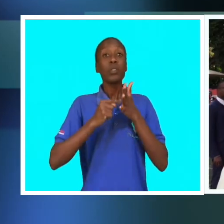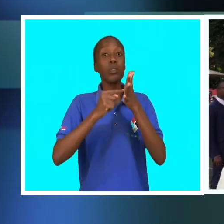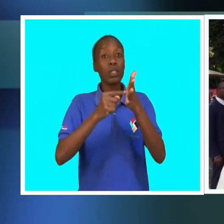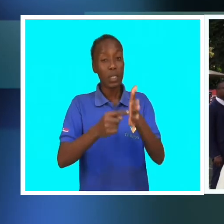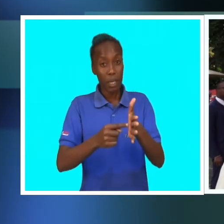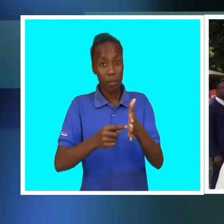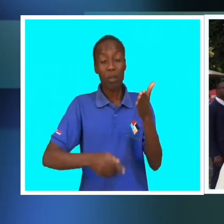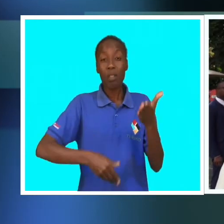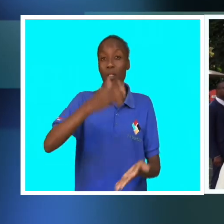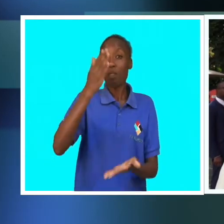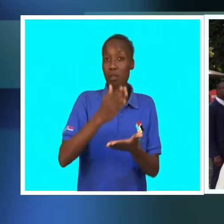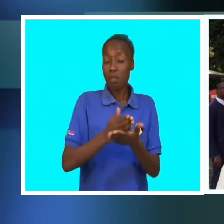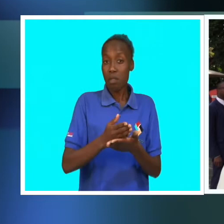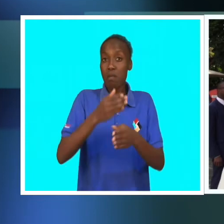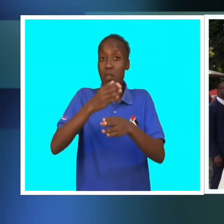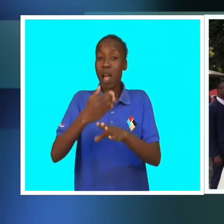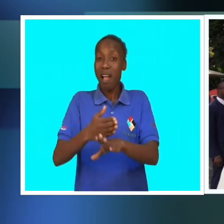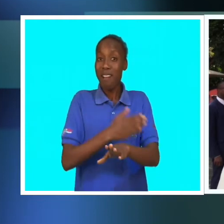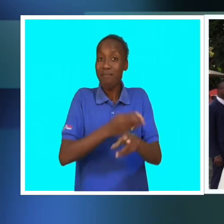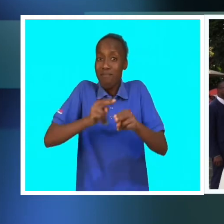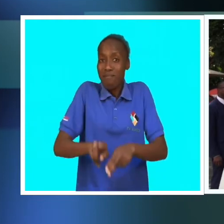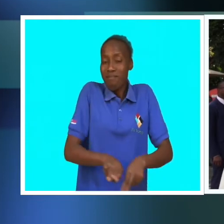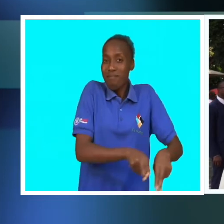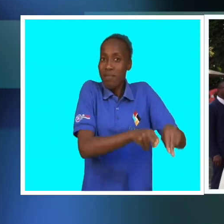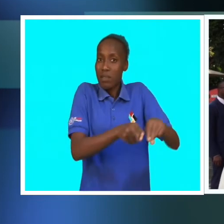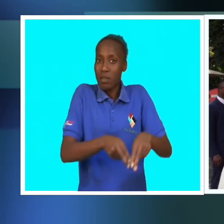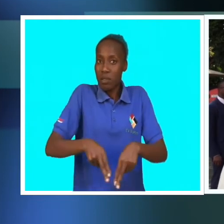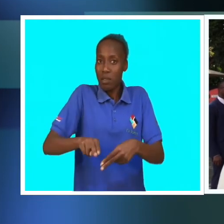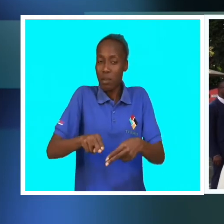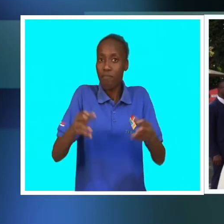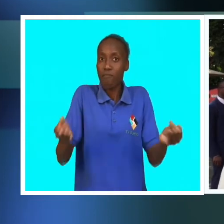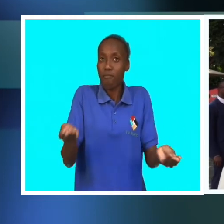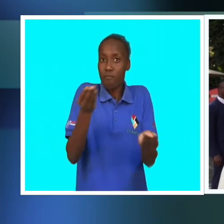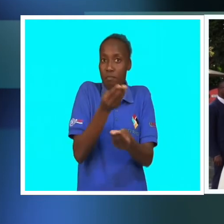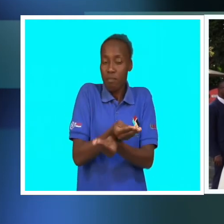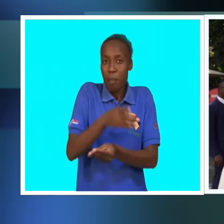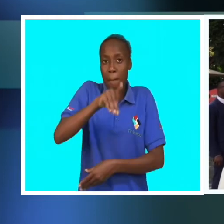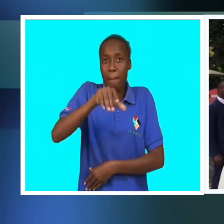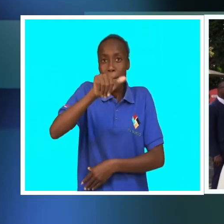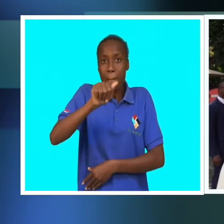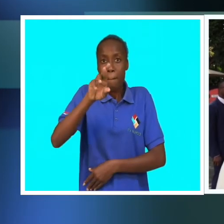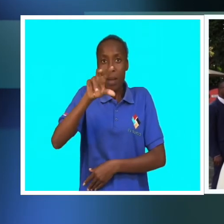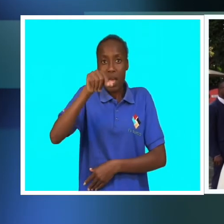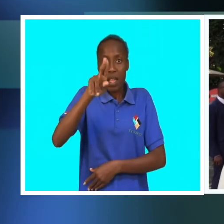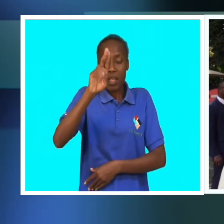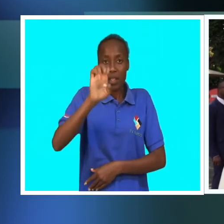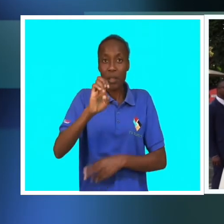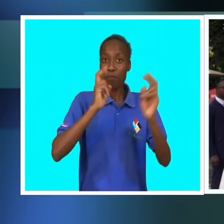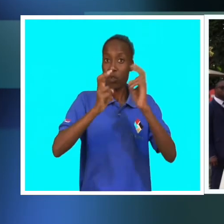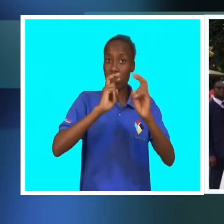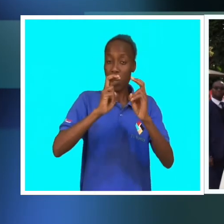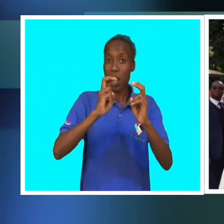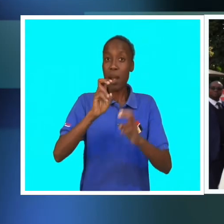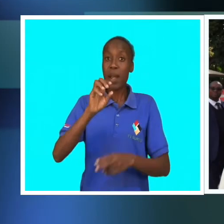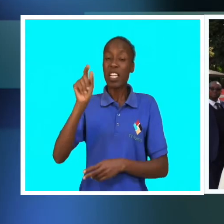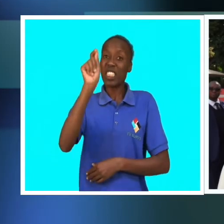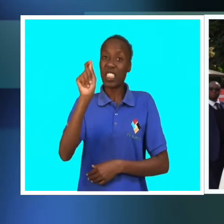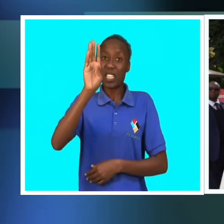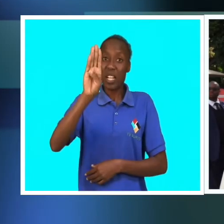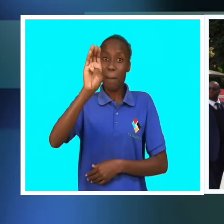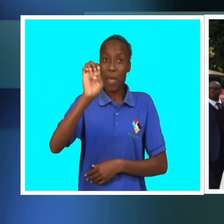mais concreto é quando da assinatura do Entendimento com o Parque Industrial de Belo Ano, que são 375